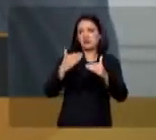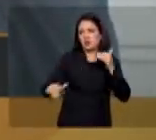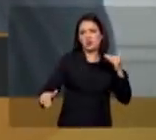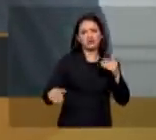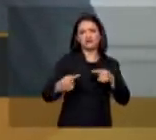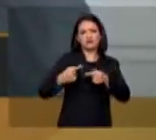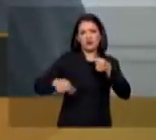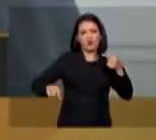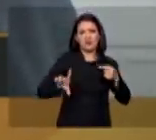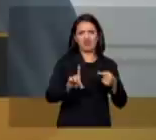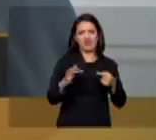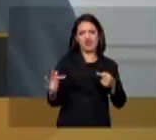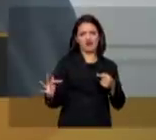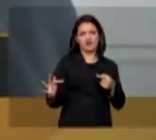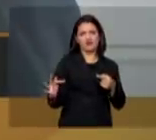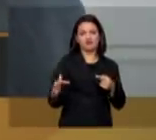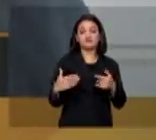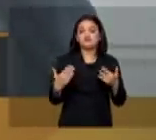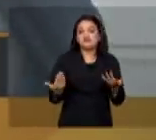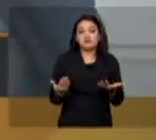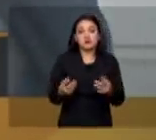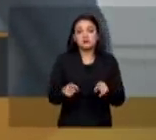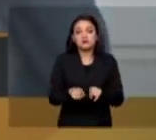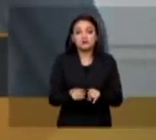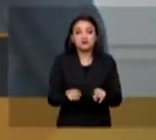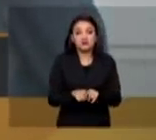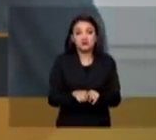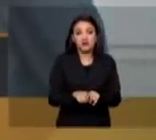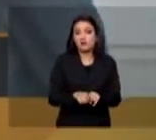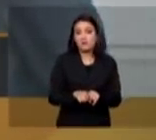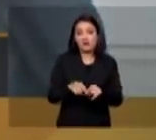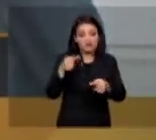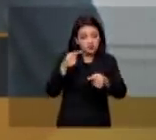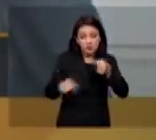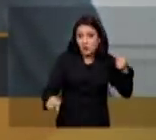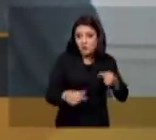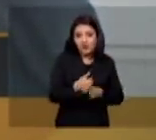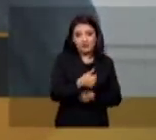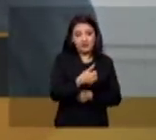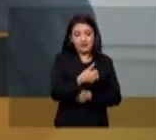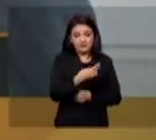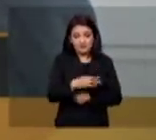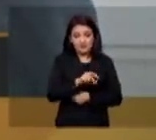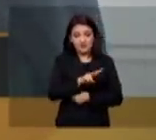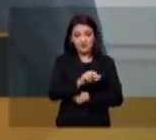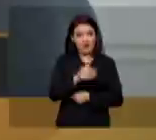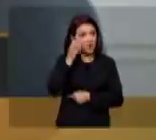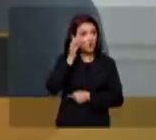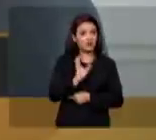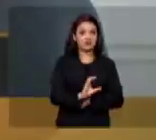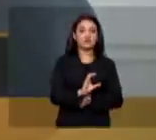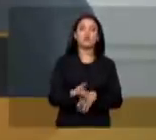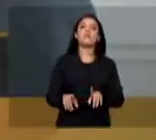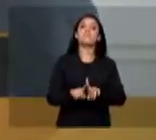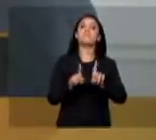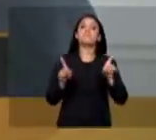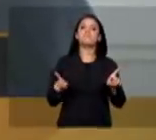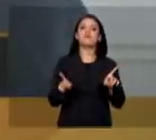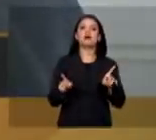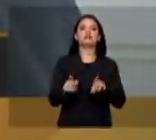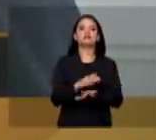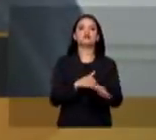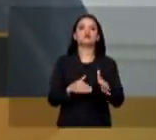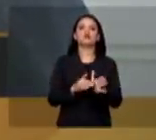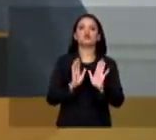Federal. Assim como, a meu ver, não tinham relação com a 13ª Vara de Curitiba. Mas tem toda a relação com a